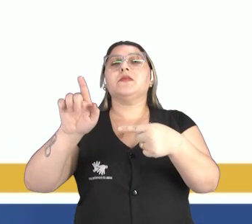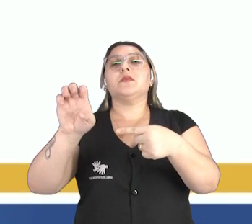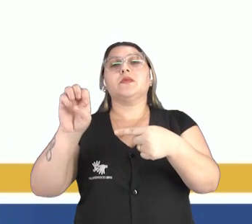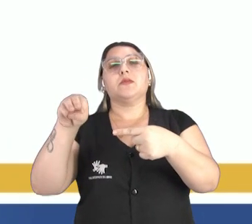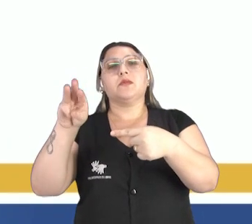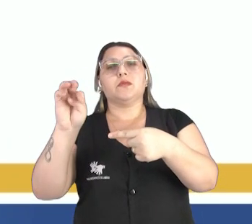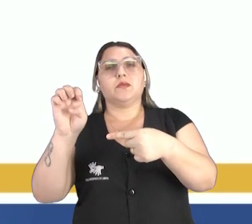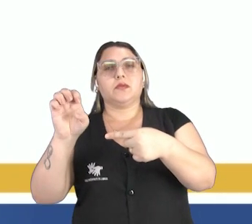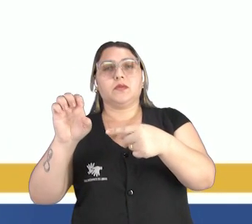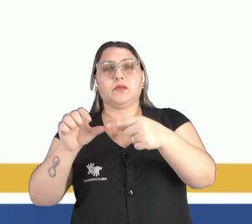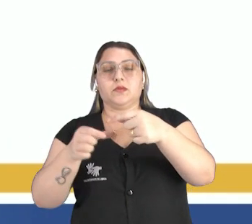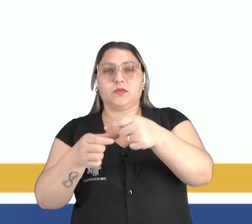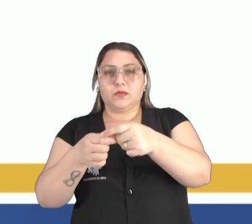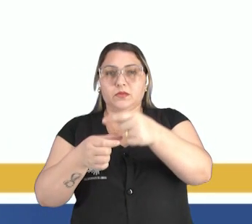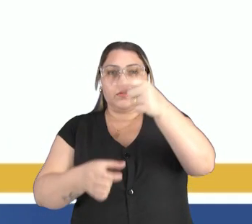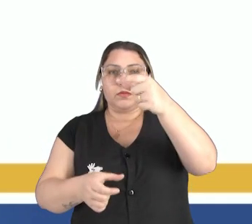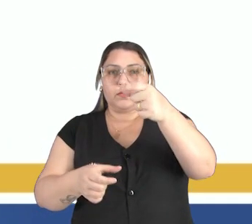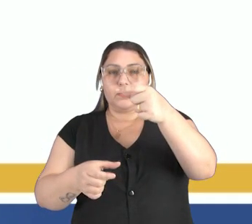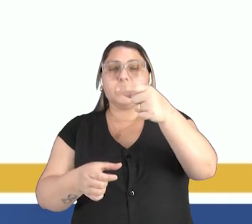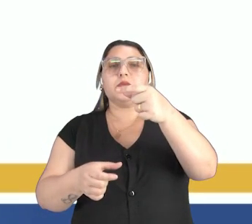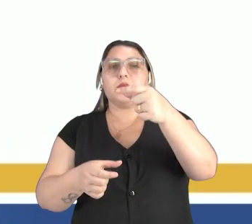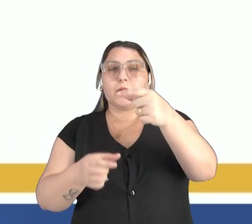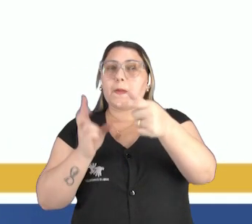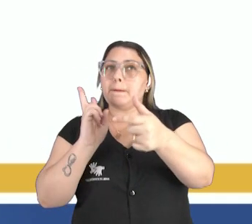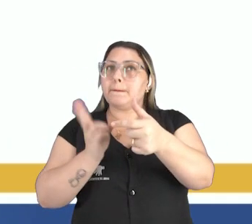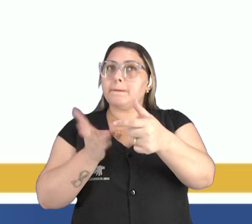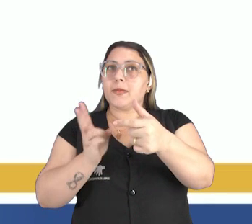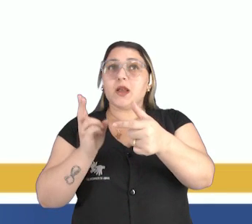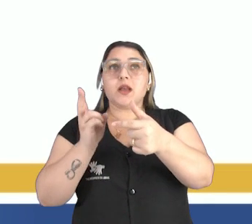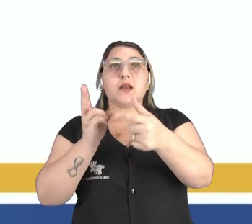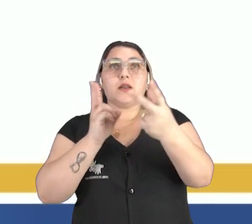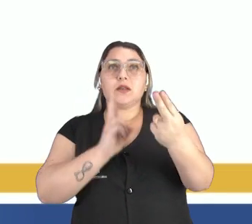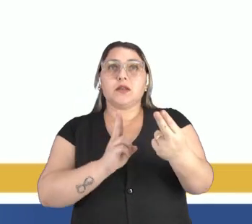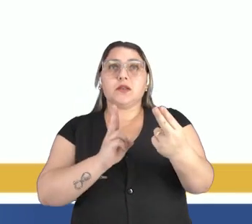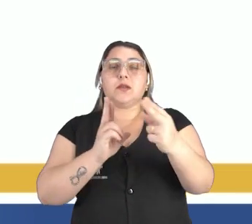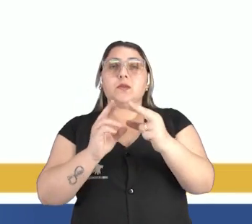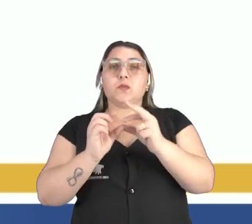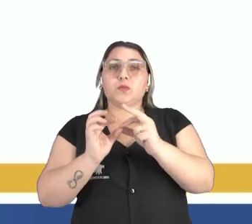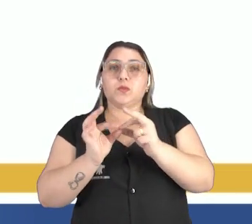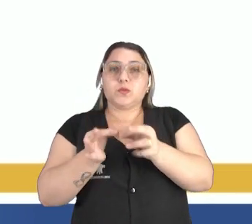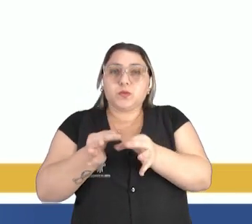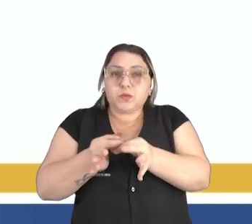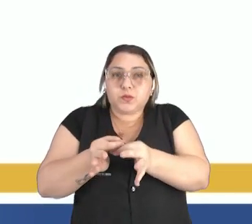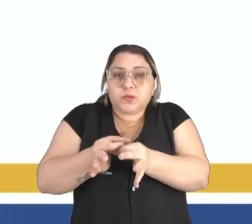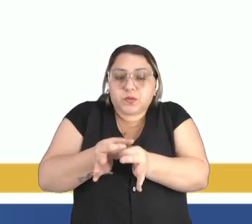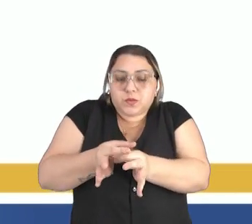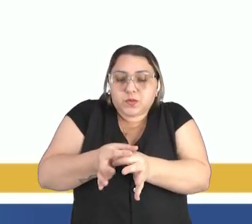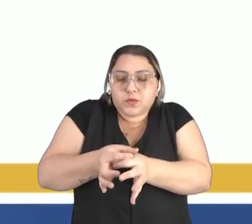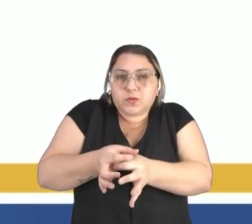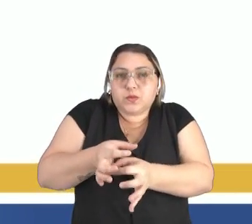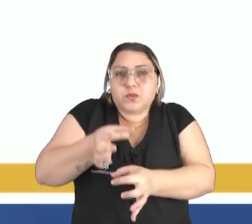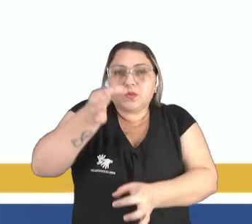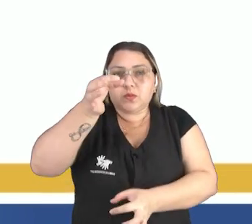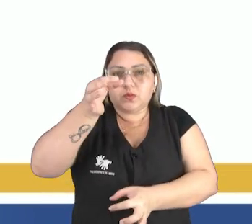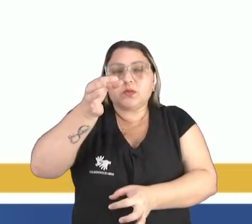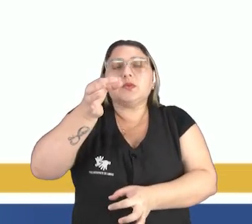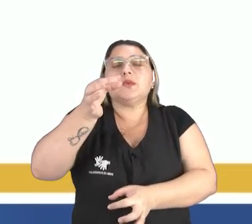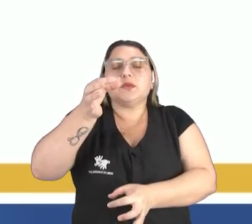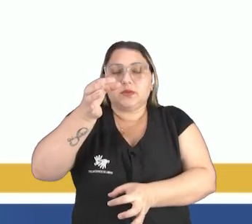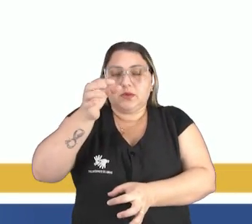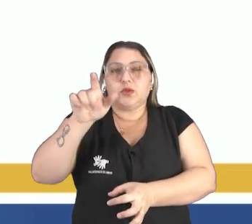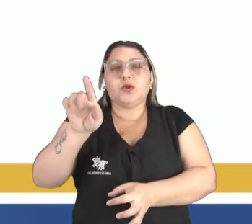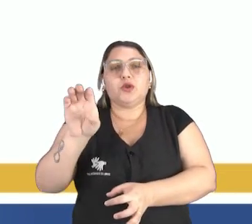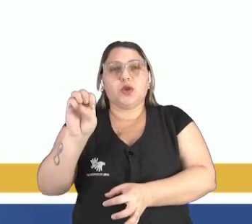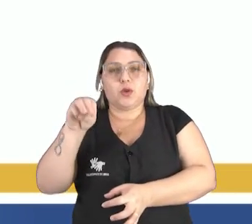alongado e arredondado que possui o mesmo diâmetro ao longo de todo o comprimento, tá? Essa figura geométrica, que